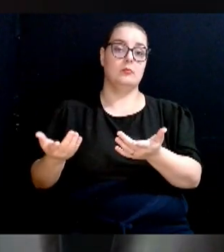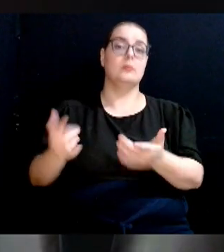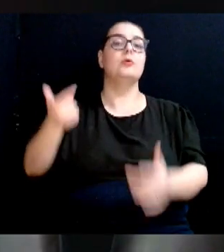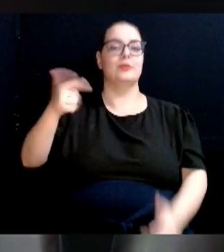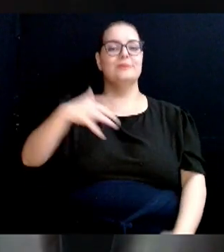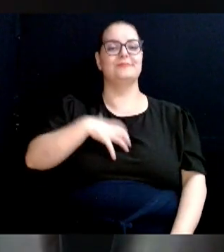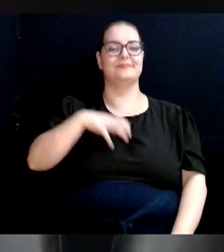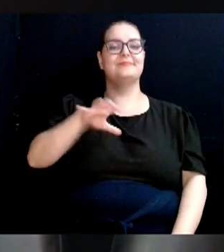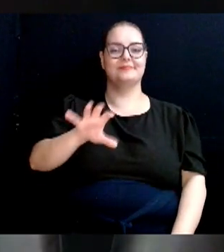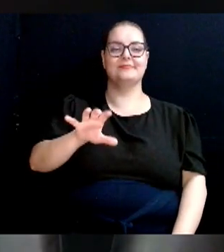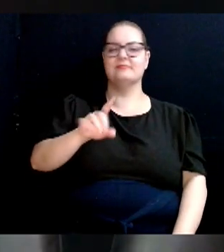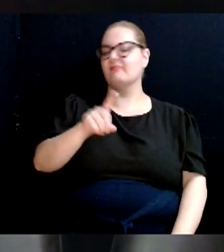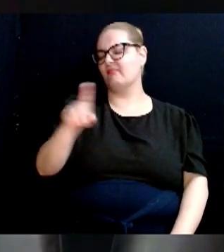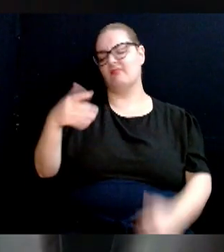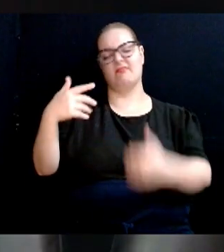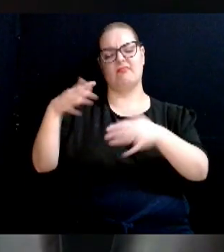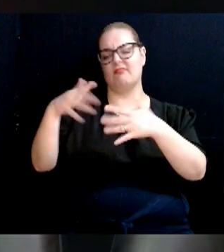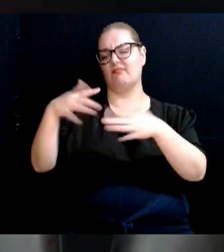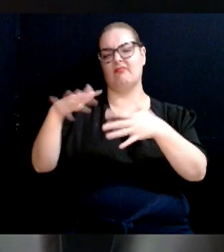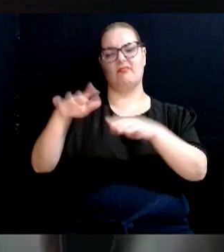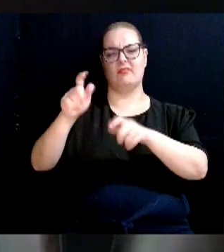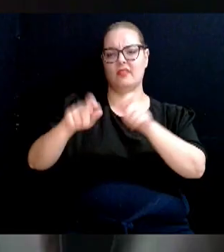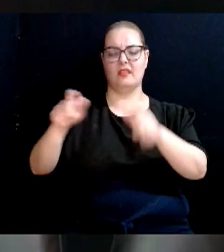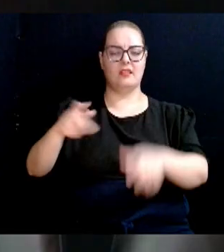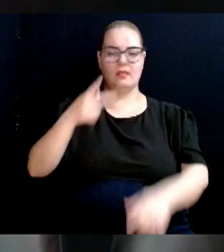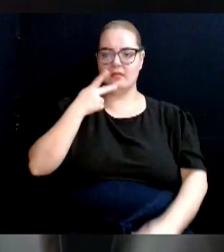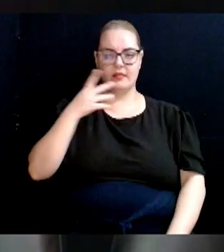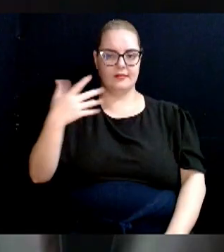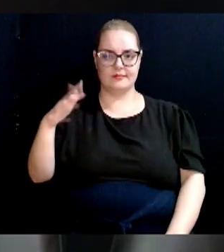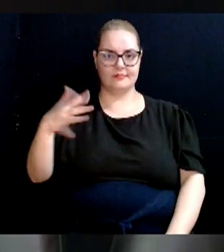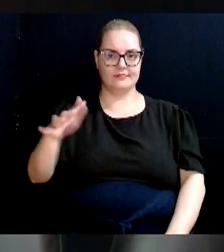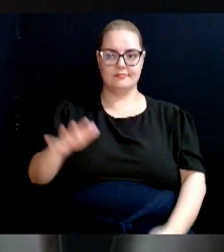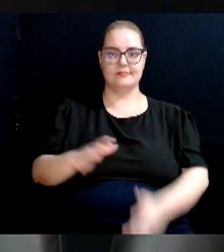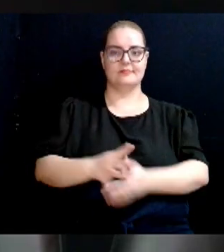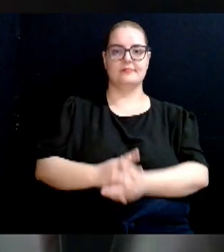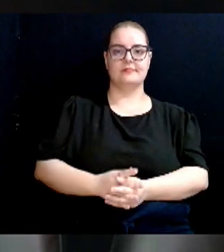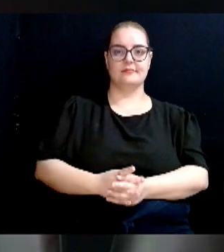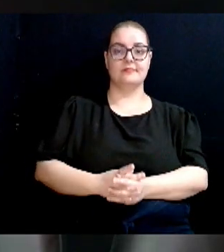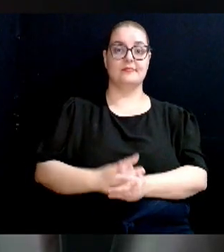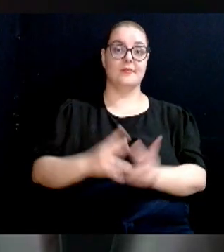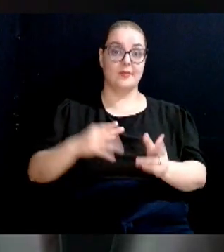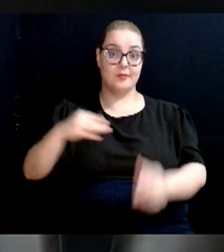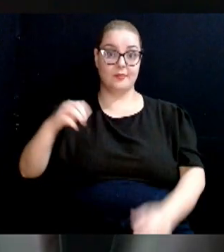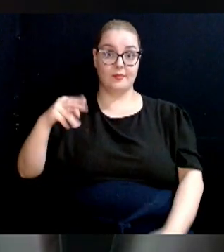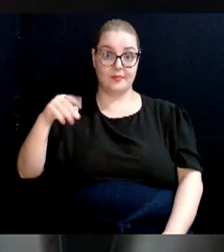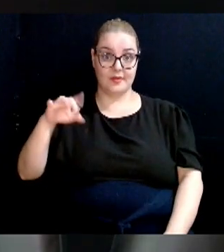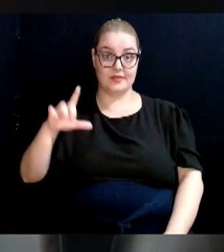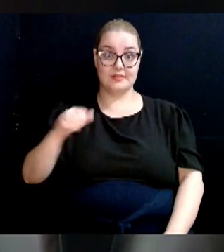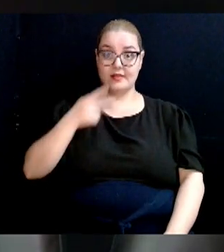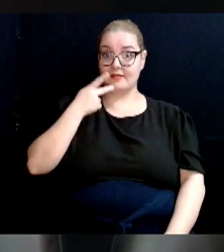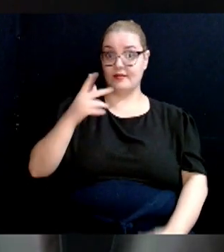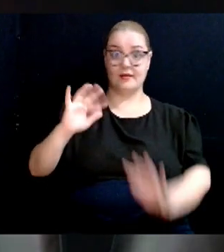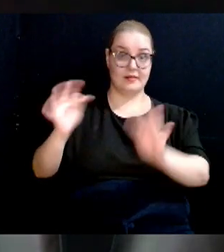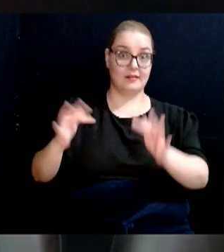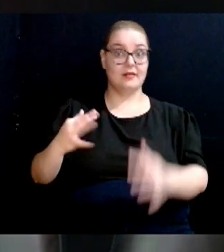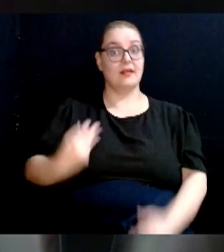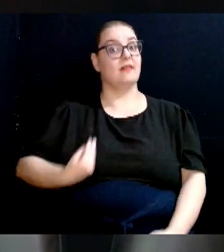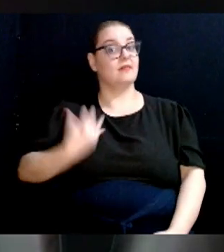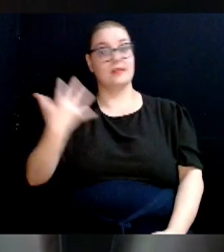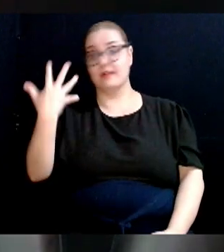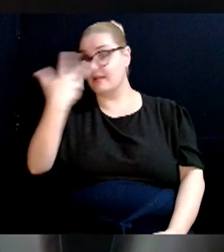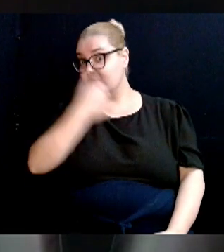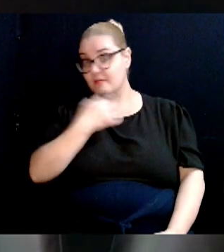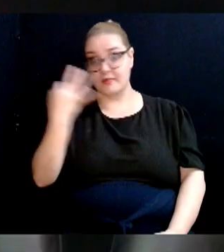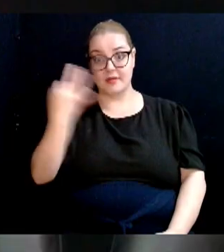não liga para o que as pessoas estão falando, né? Como a Marcela falou, vamos ser felizes, a vida é tão linda, e continue